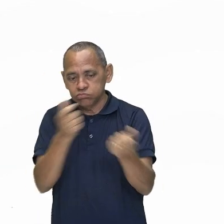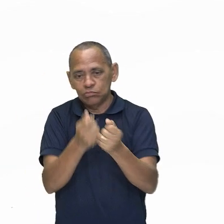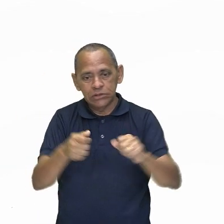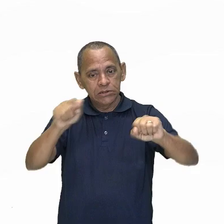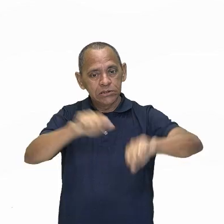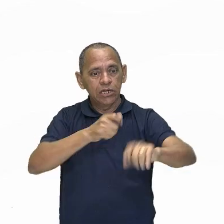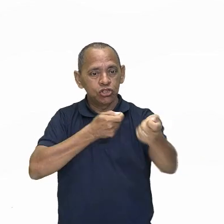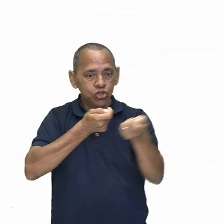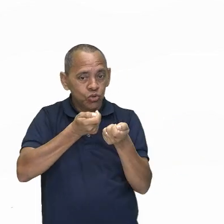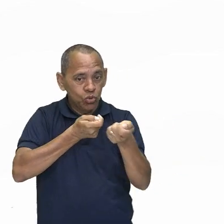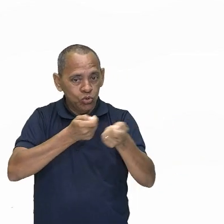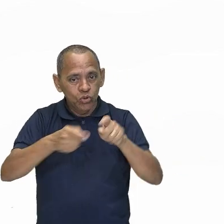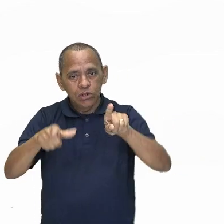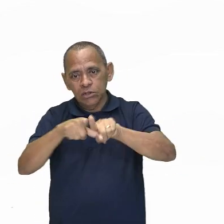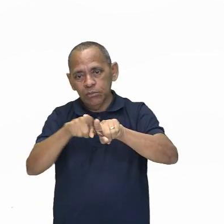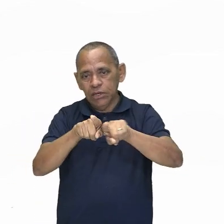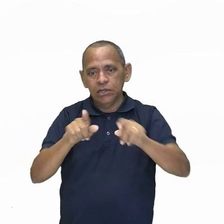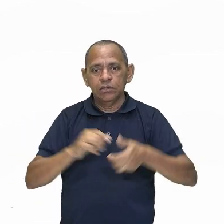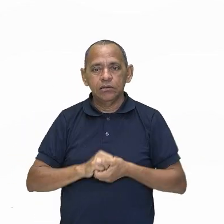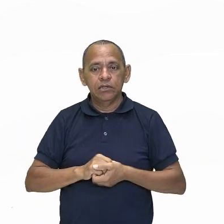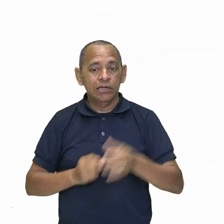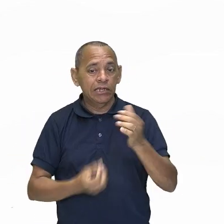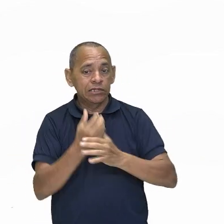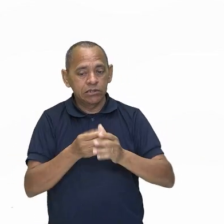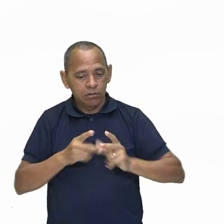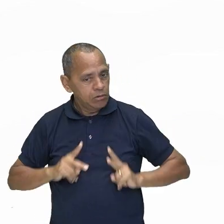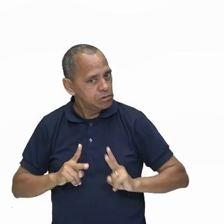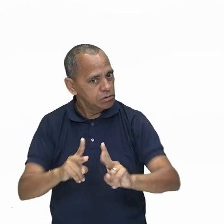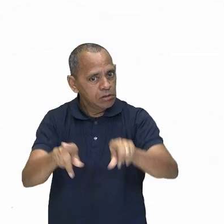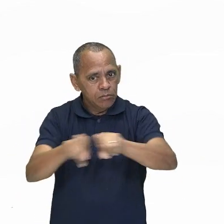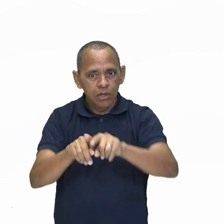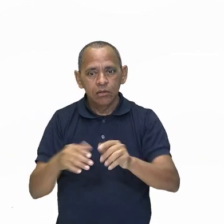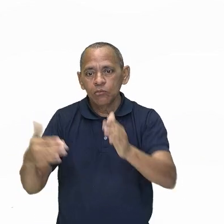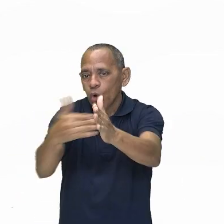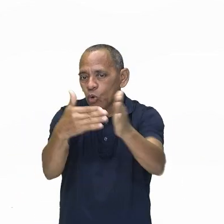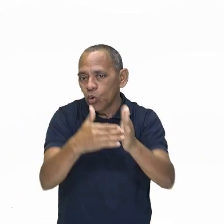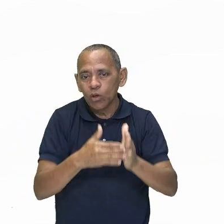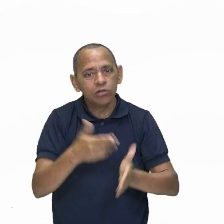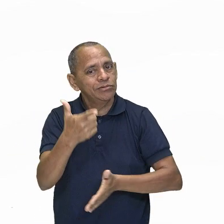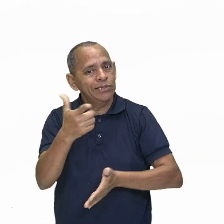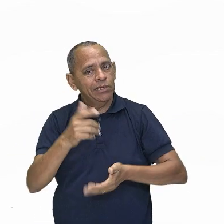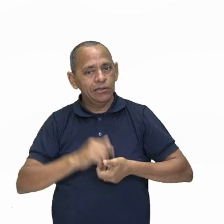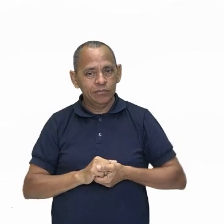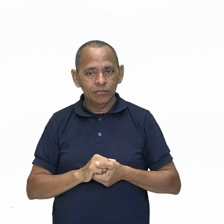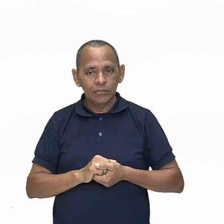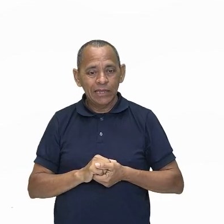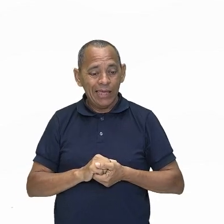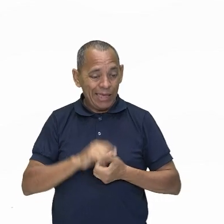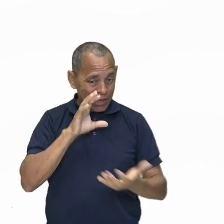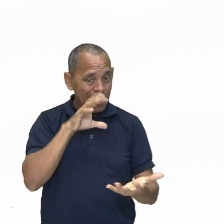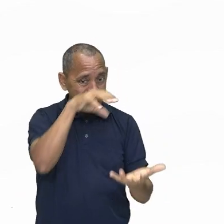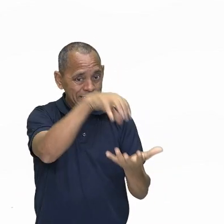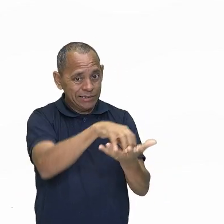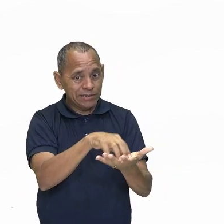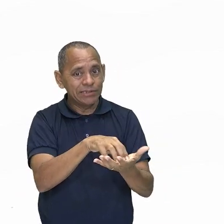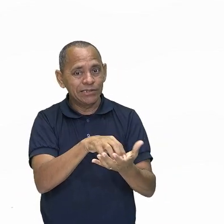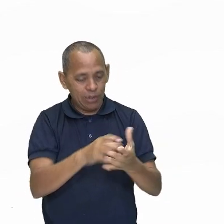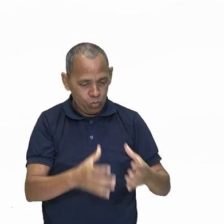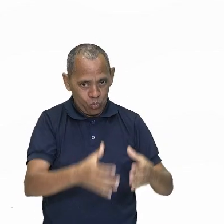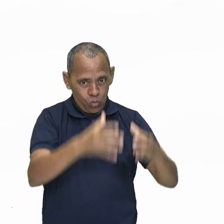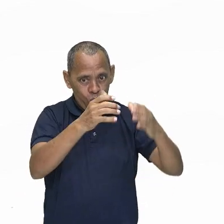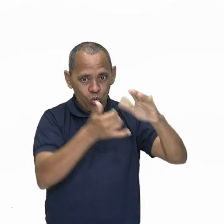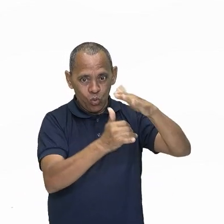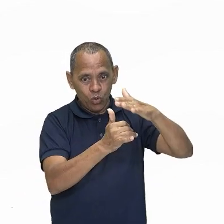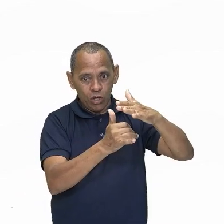operar de forma contínua, isso é, sem interrupções. Então a usina nuclear ela não precisa ser